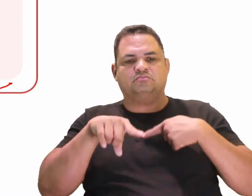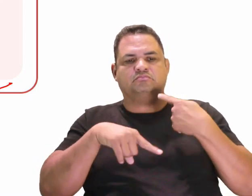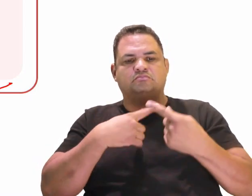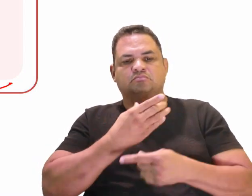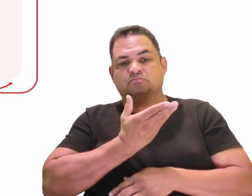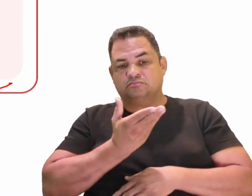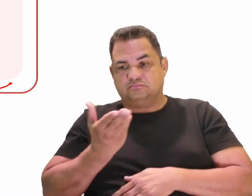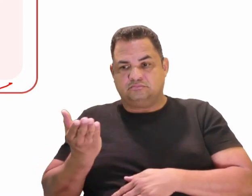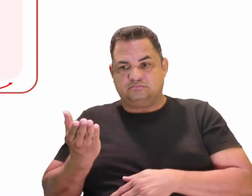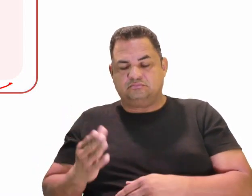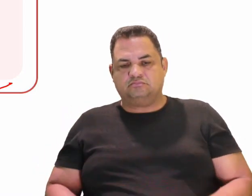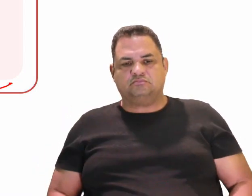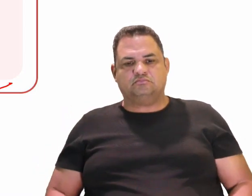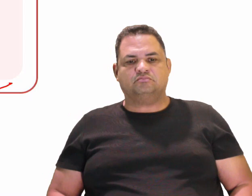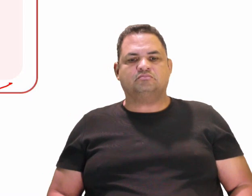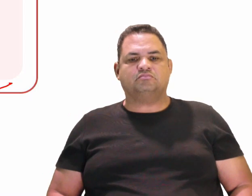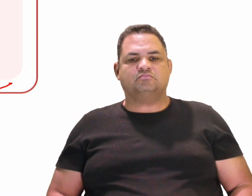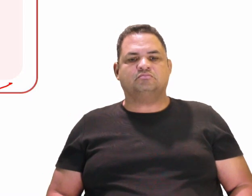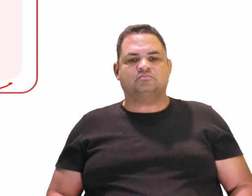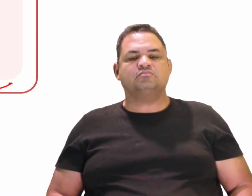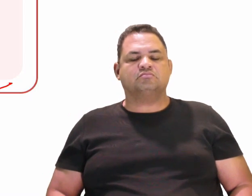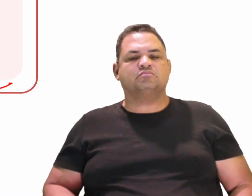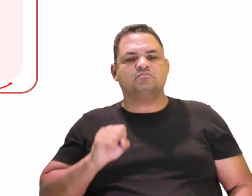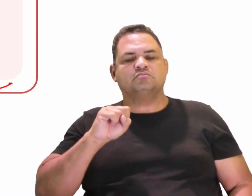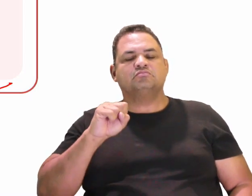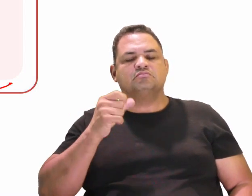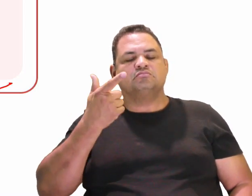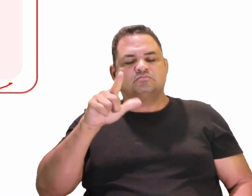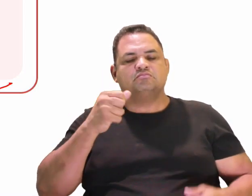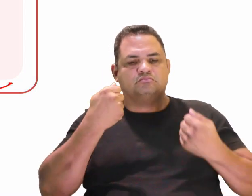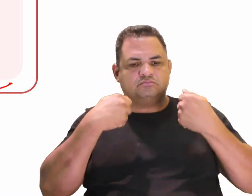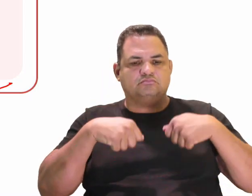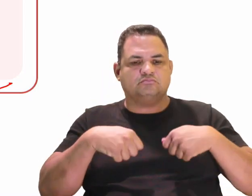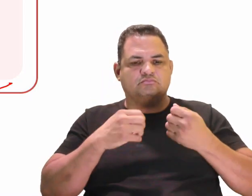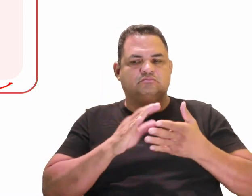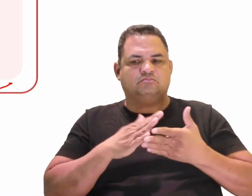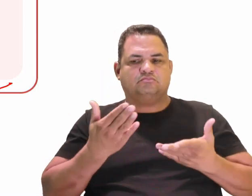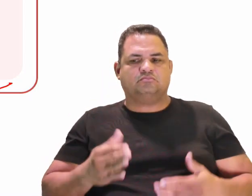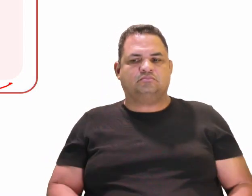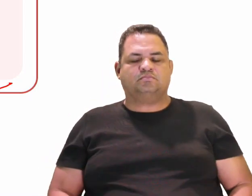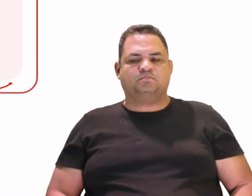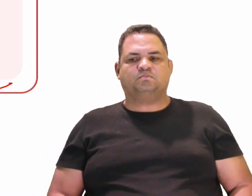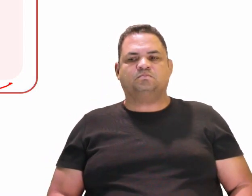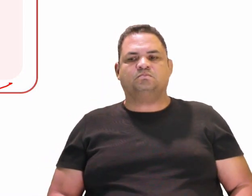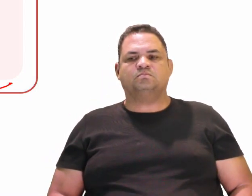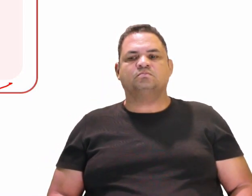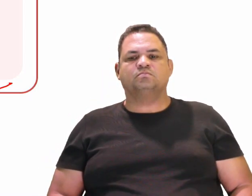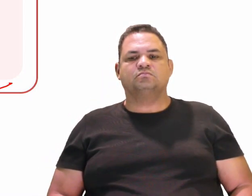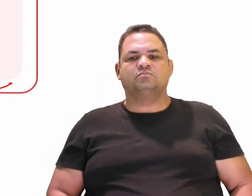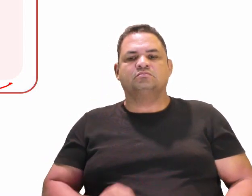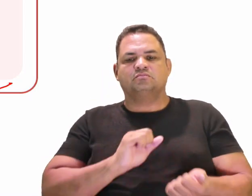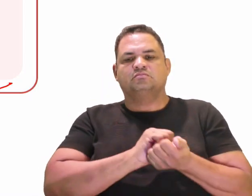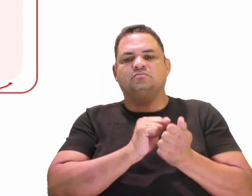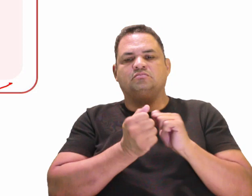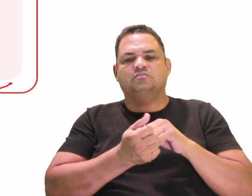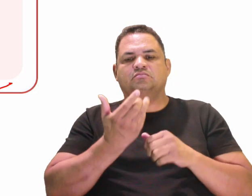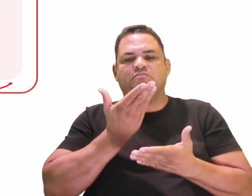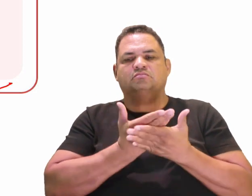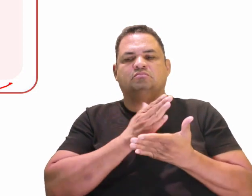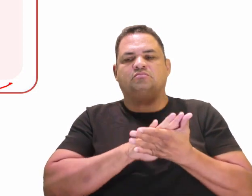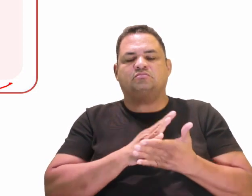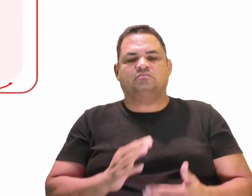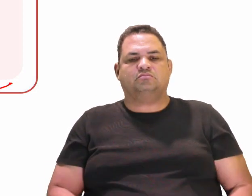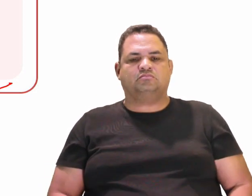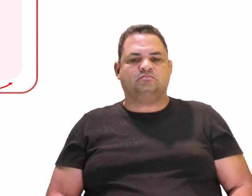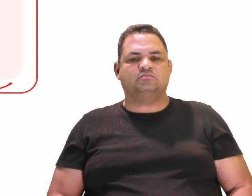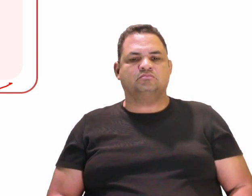I can. Sim, eu consigo, né? Sim, eu posso. Você vai adaptando a sua tradução. No,